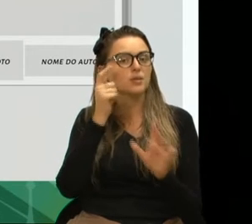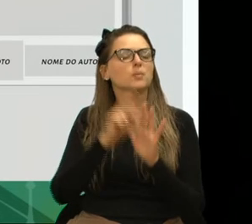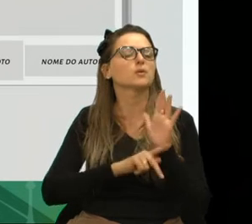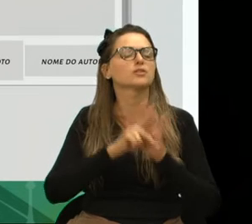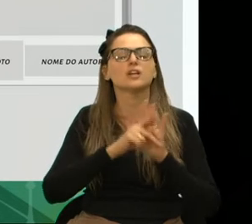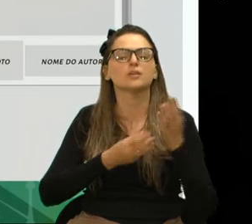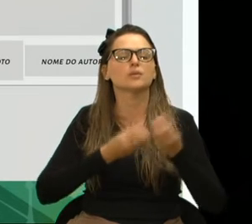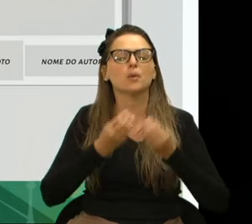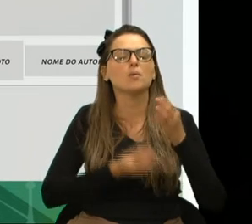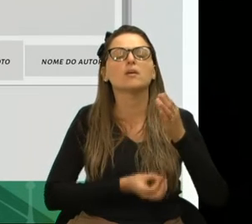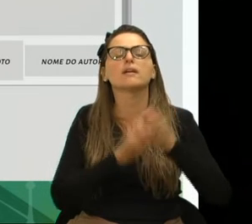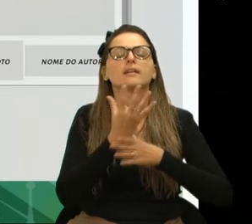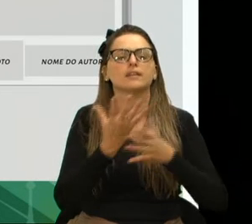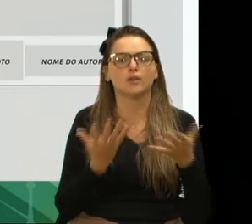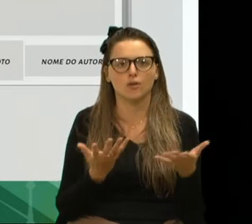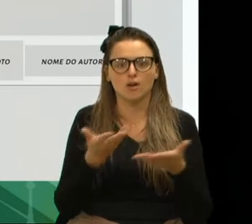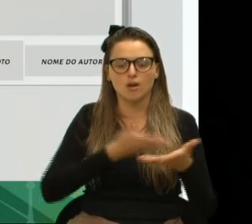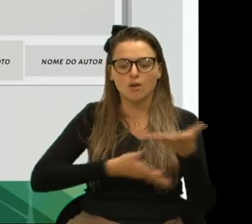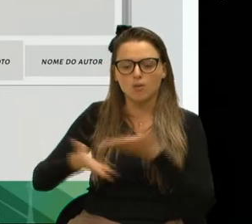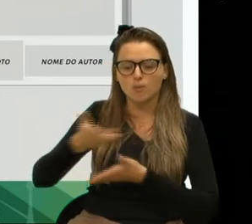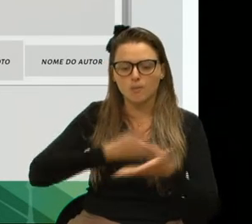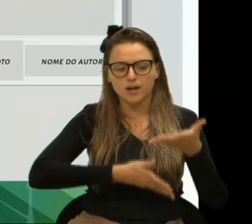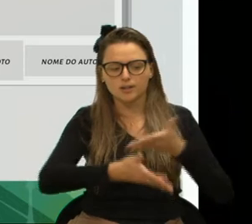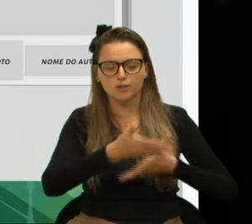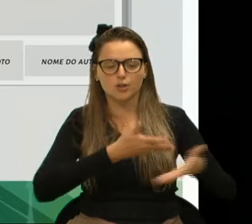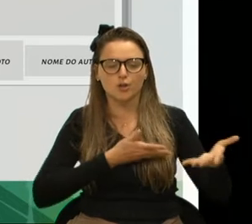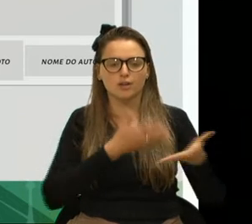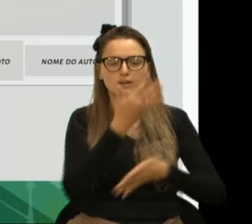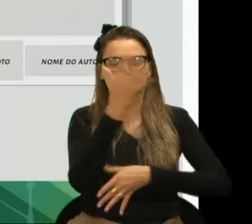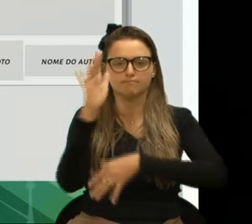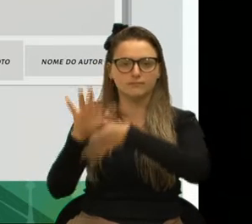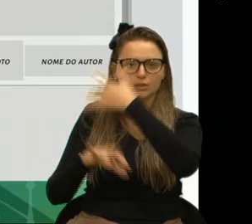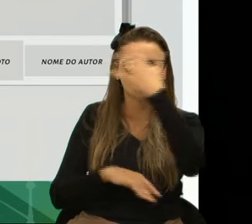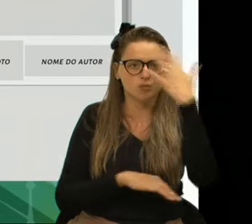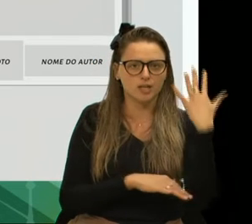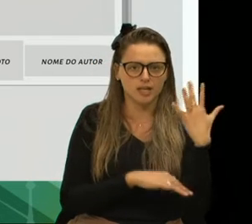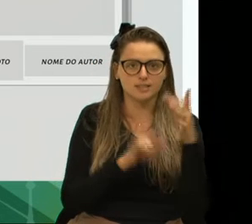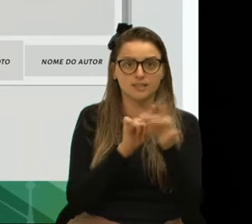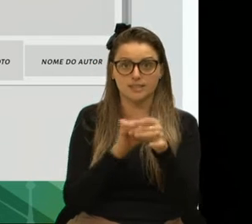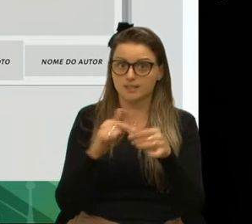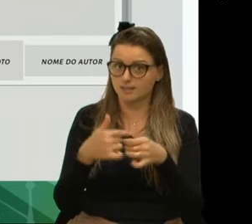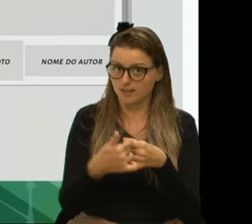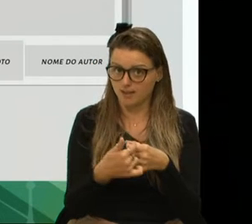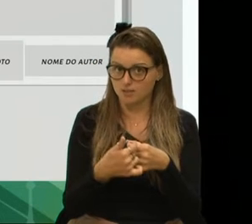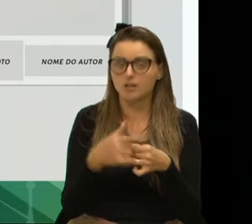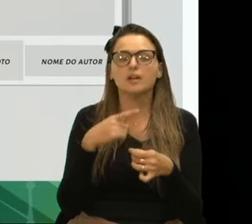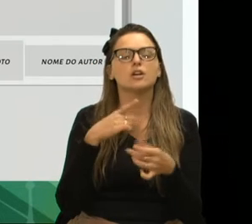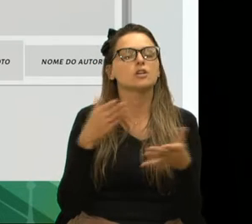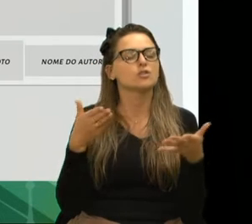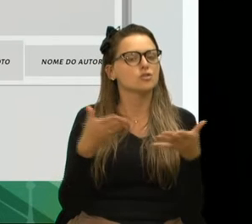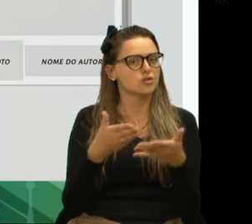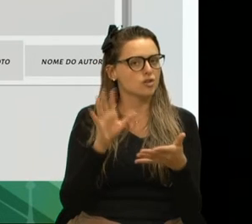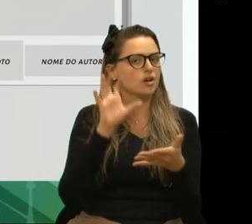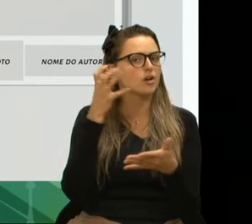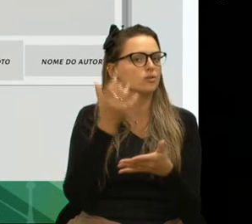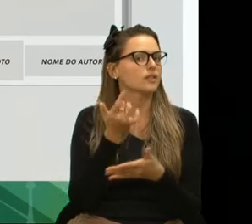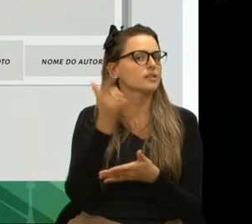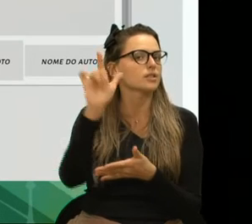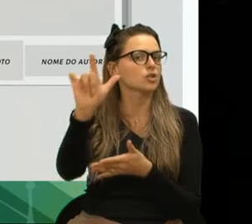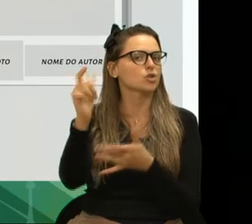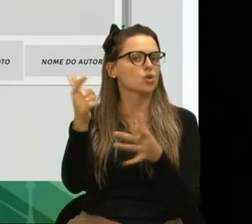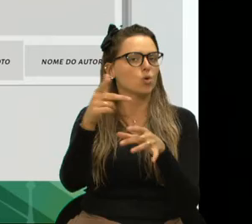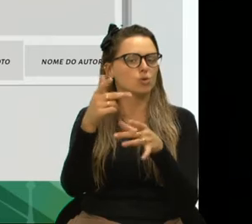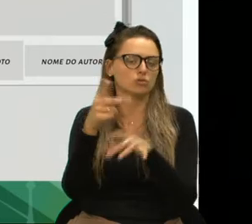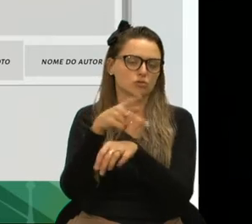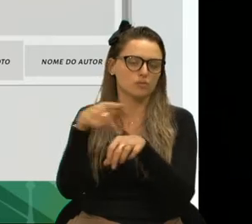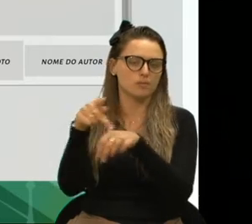projeto, né, de interação com o mundo urbano, com a natureza, tendo em vista que já acontece em alguns locais do mundo e no